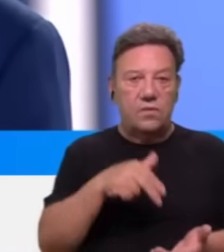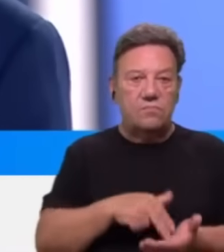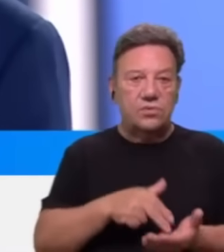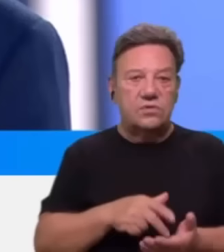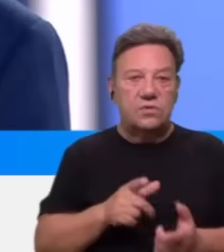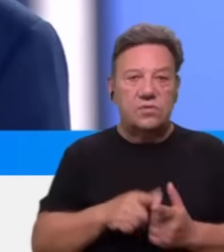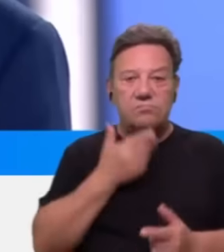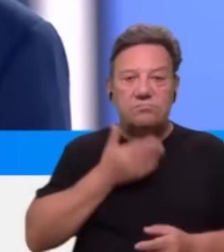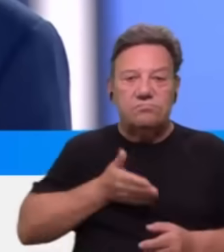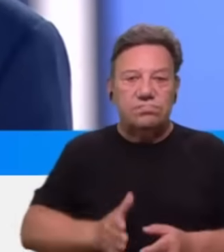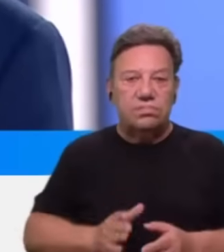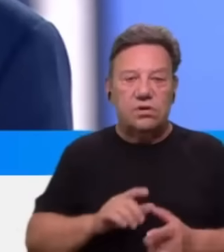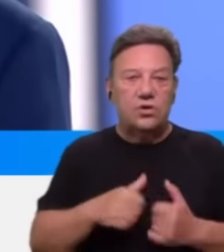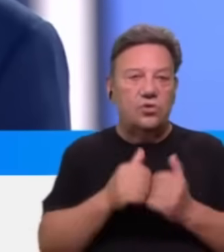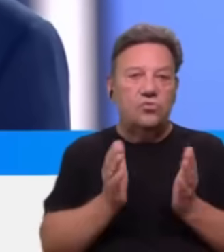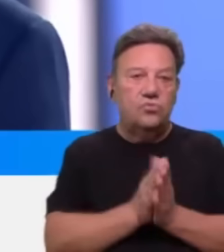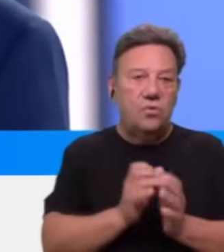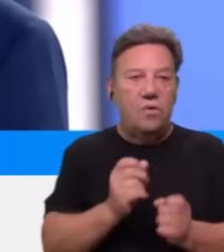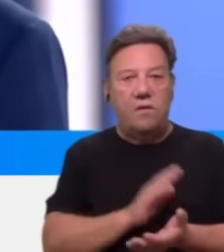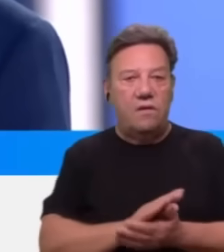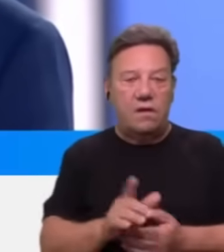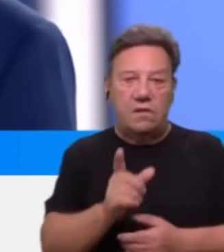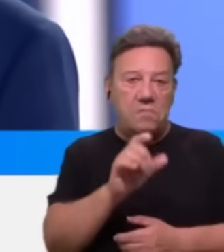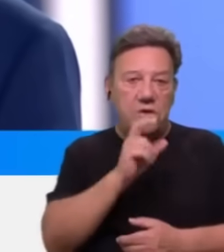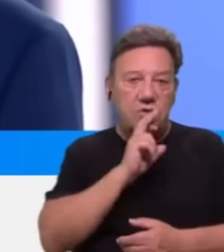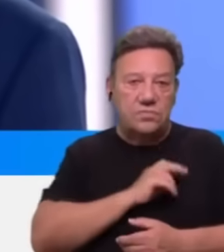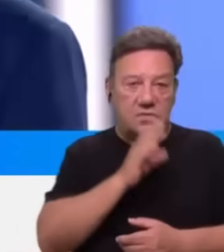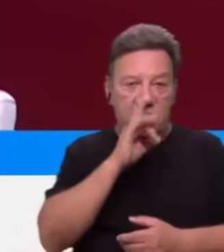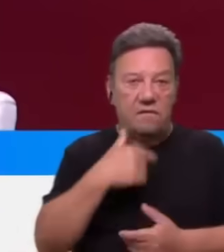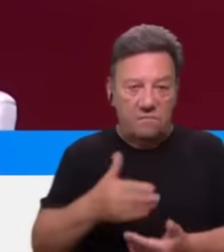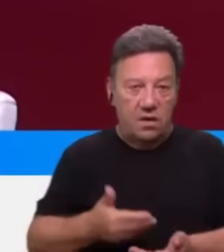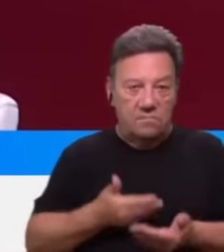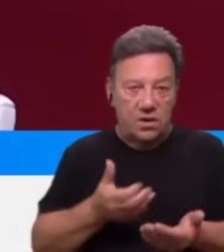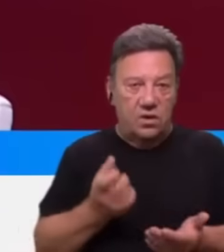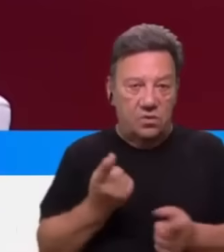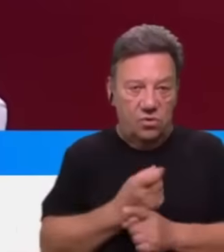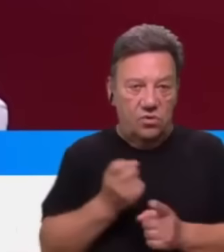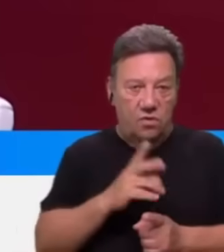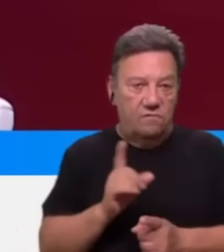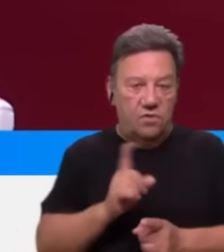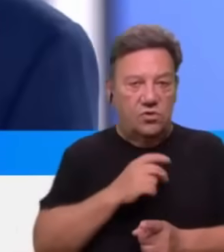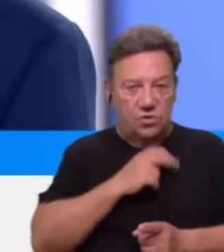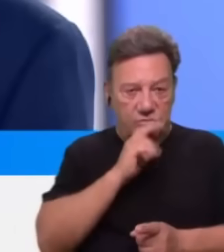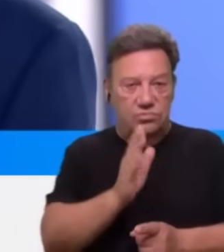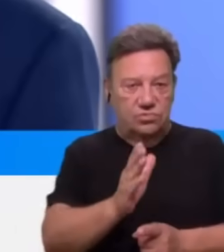de inteligência e de tudo ou nada mas não me respondeu se vai apresentar algo novo